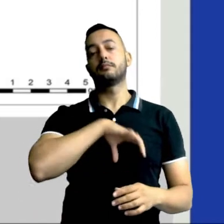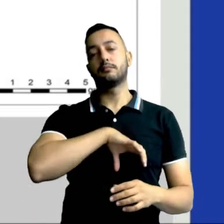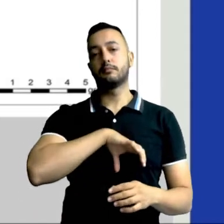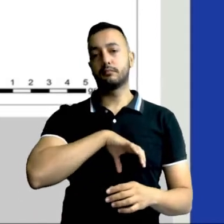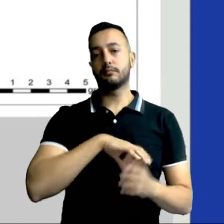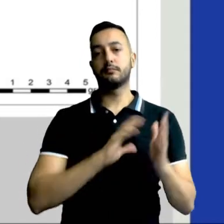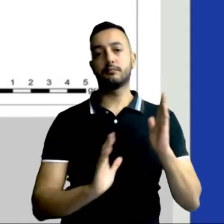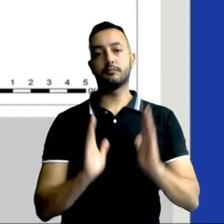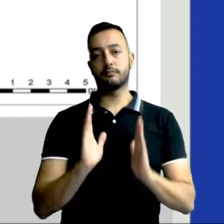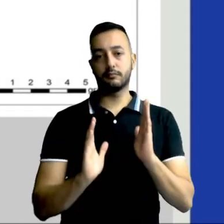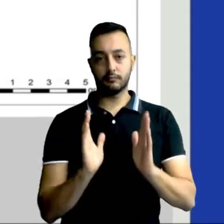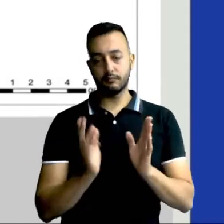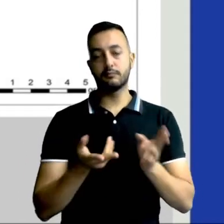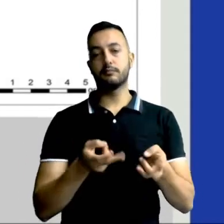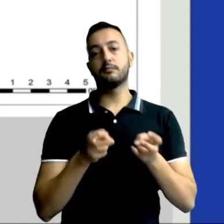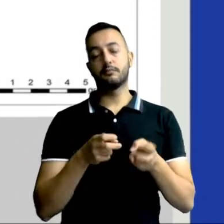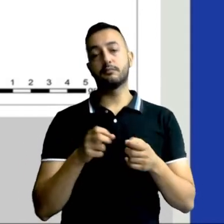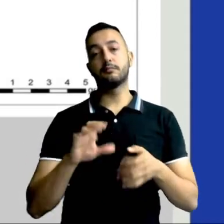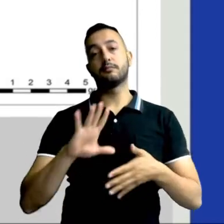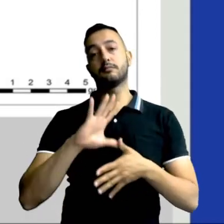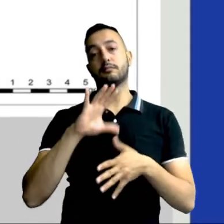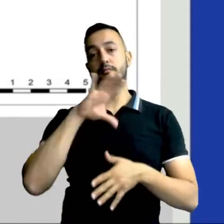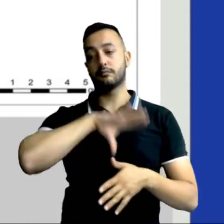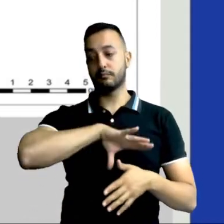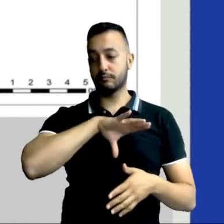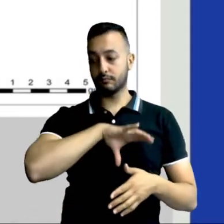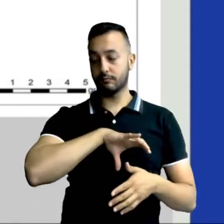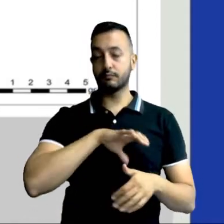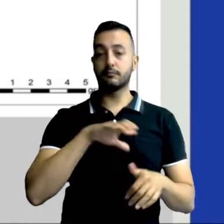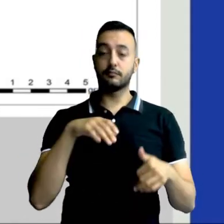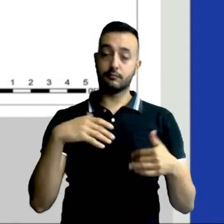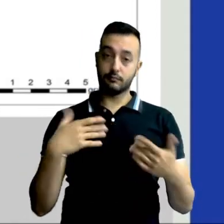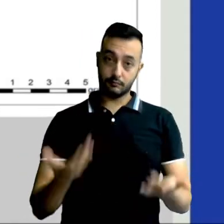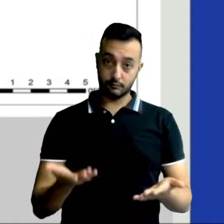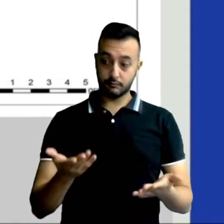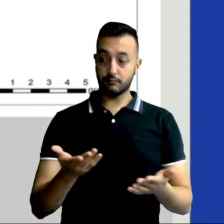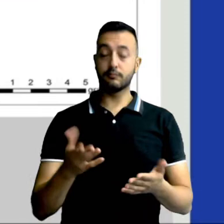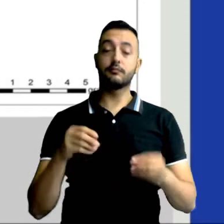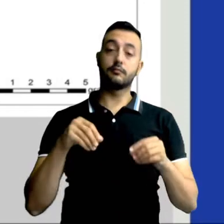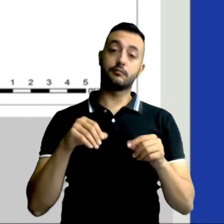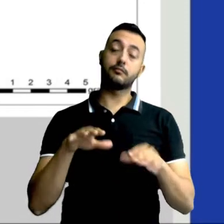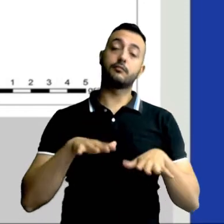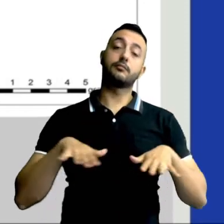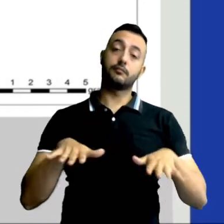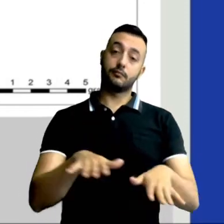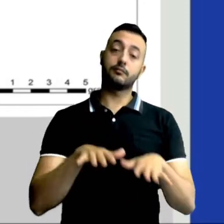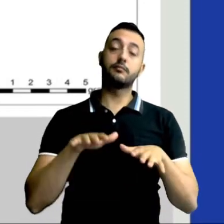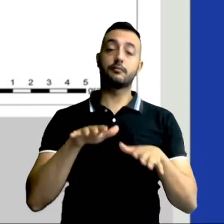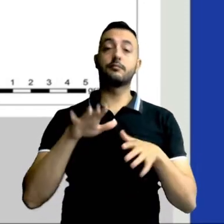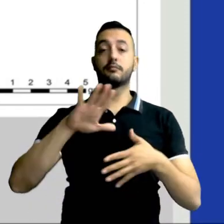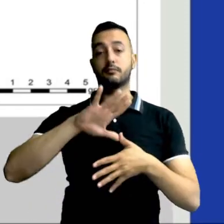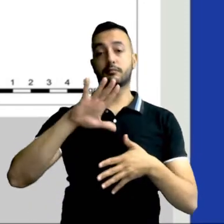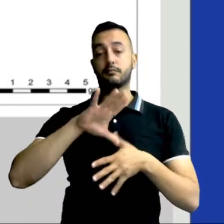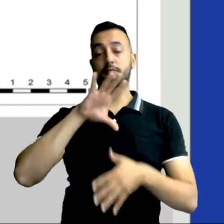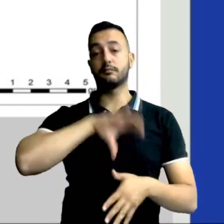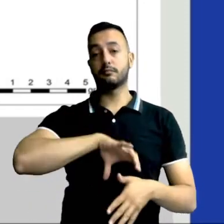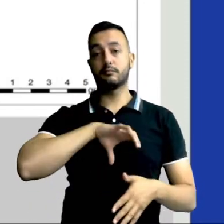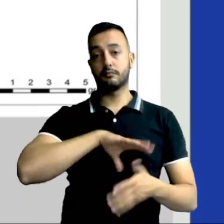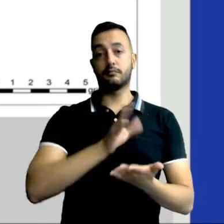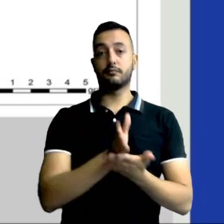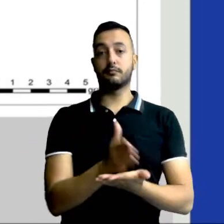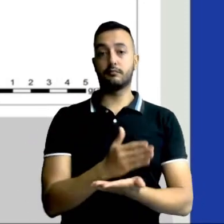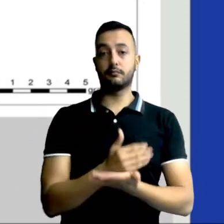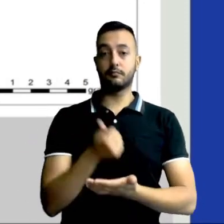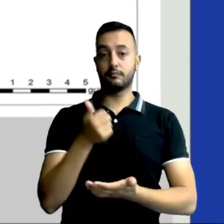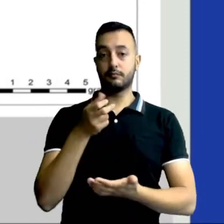portugueses durante a colonização da América portuguesa então basicamente o território da América portuguesa foi dividido